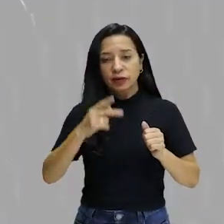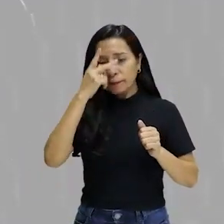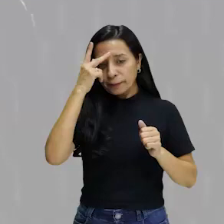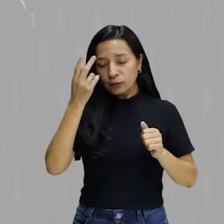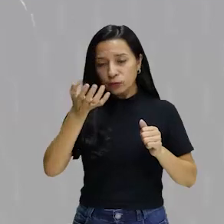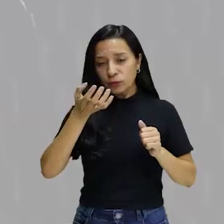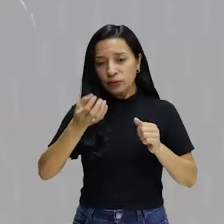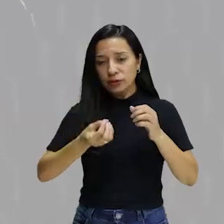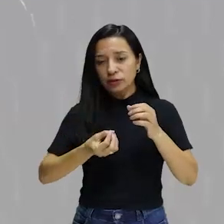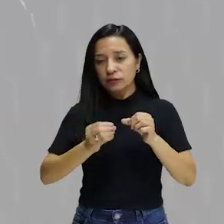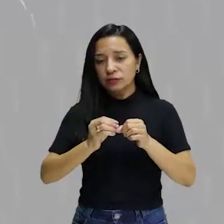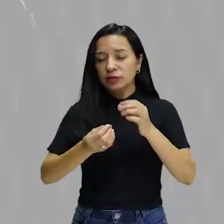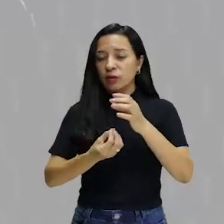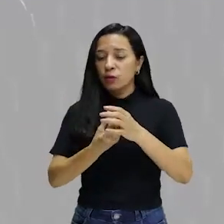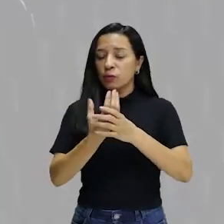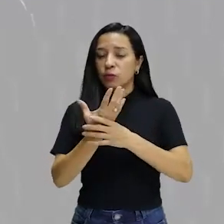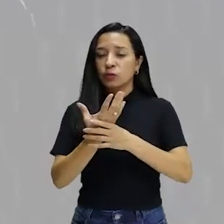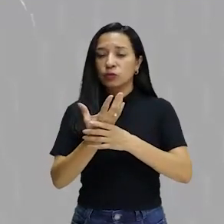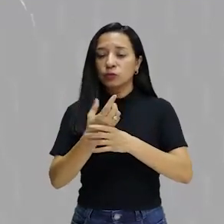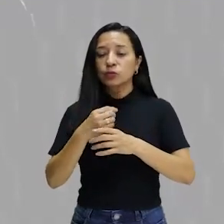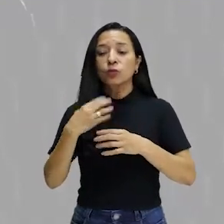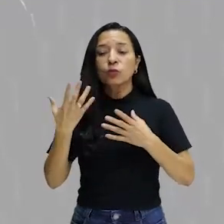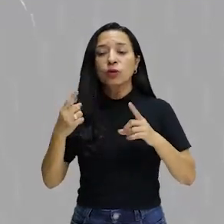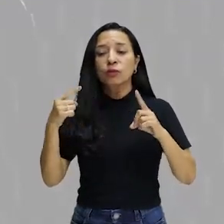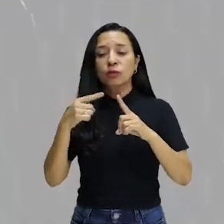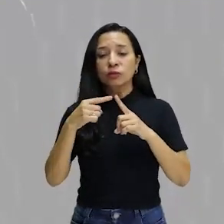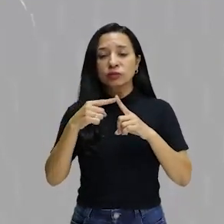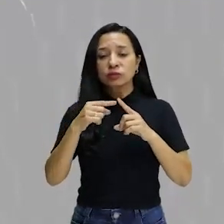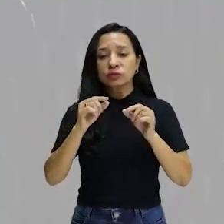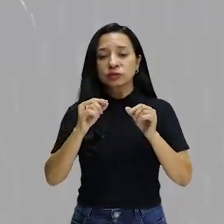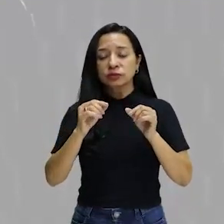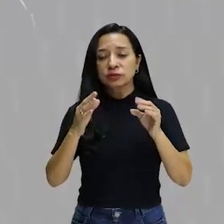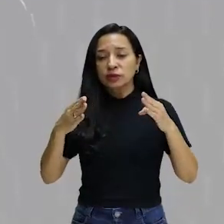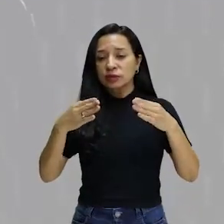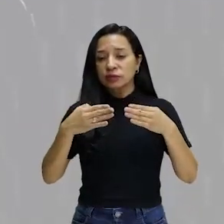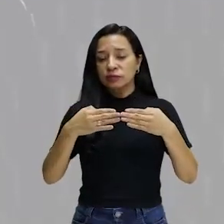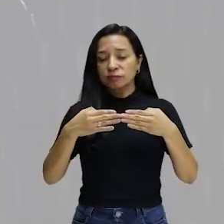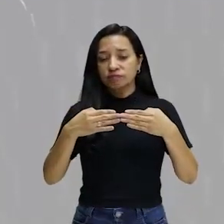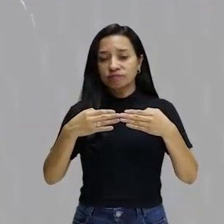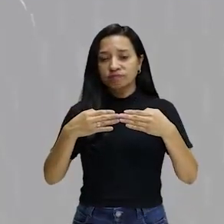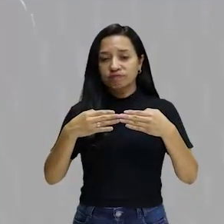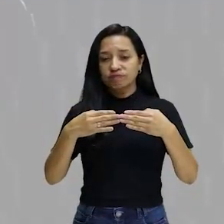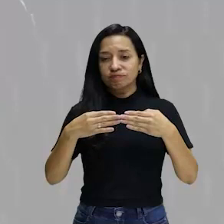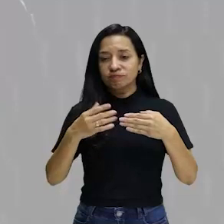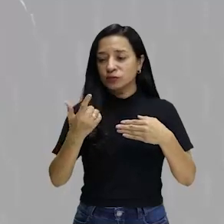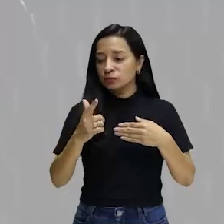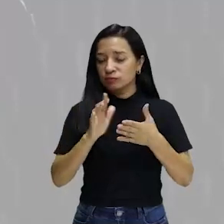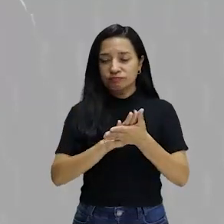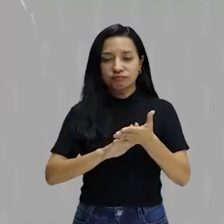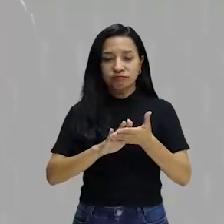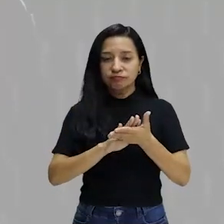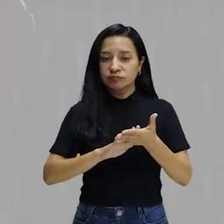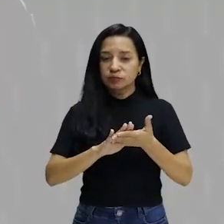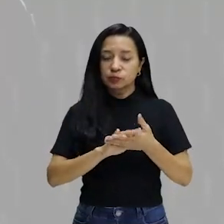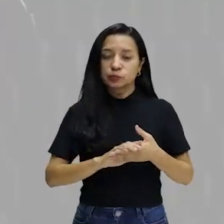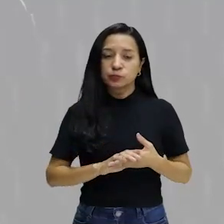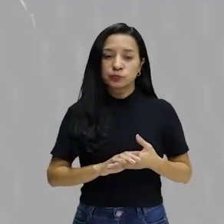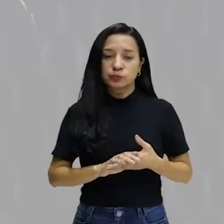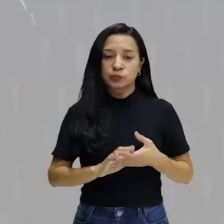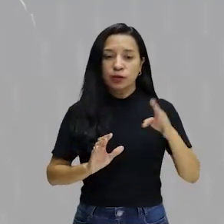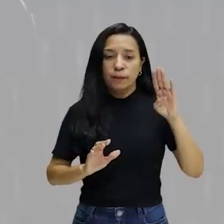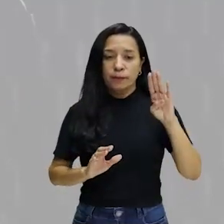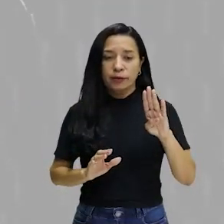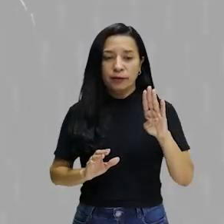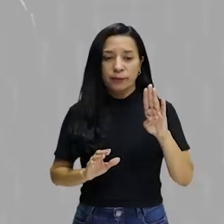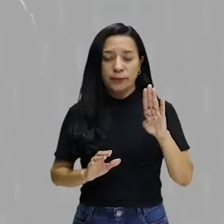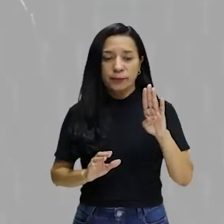produzir broto. Qual é o objetivo dele em querer fechar os estômatos da planta? Não tem nada a ver. A letra